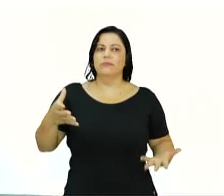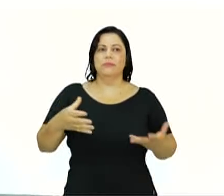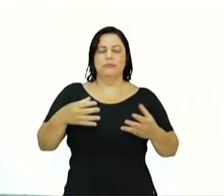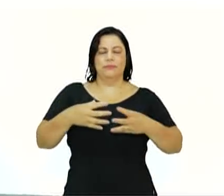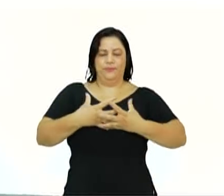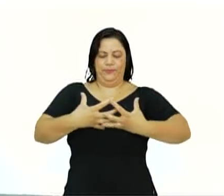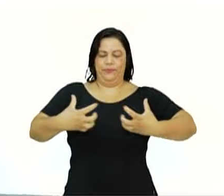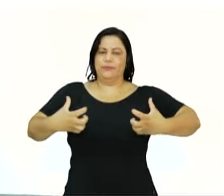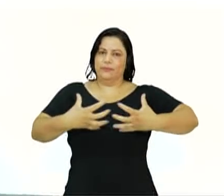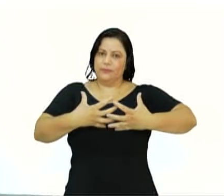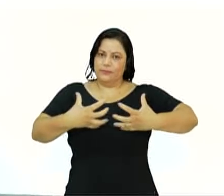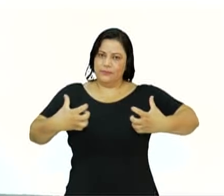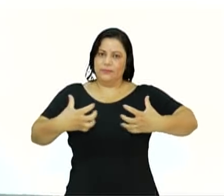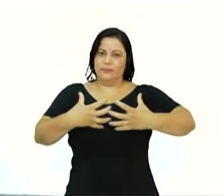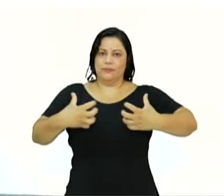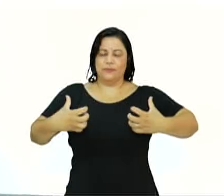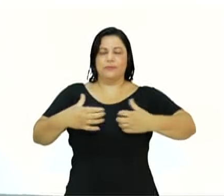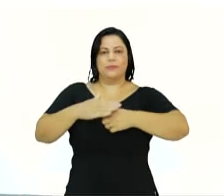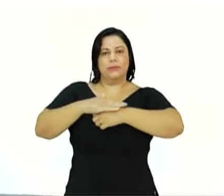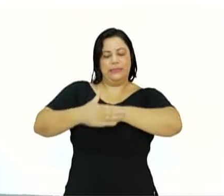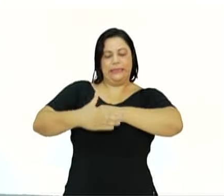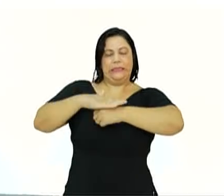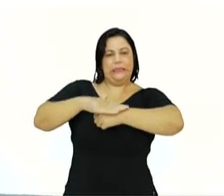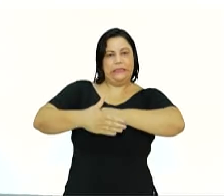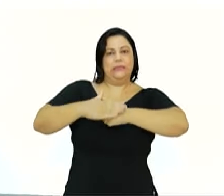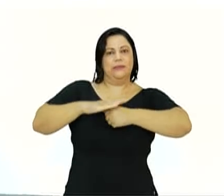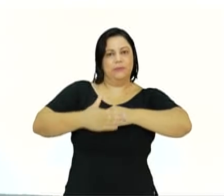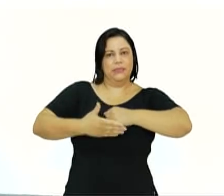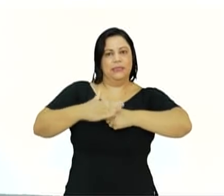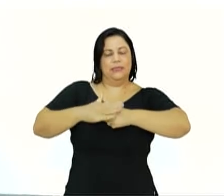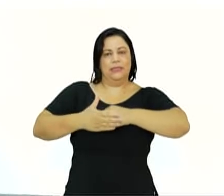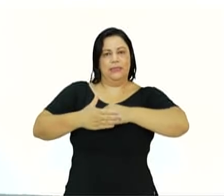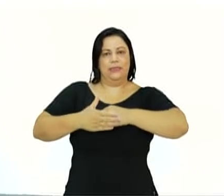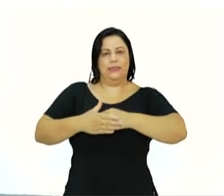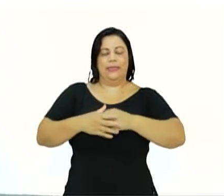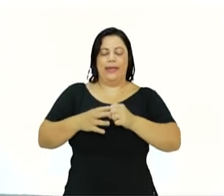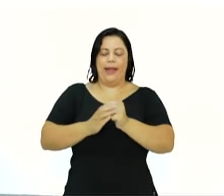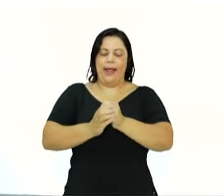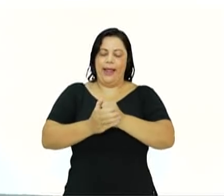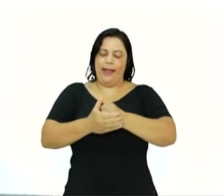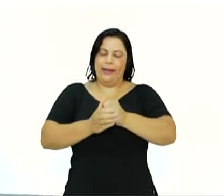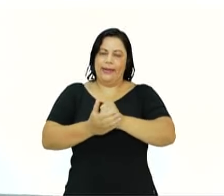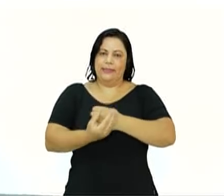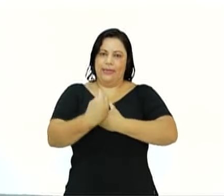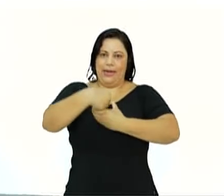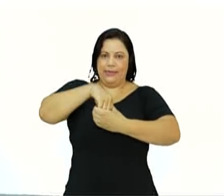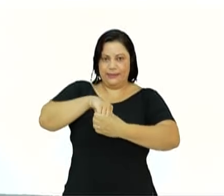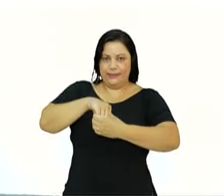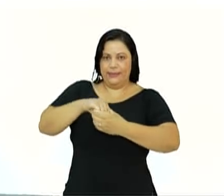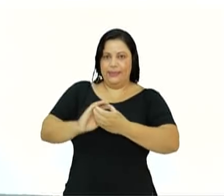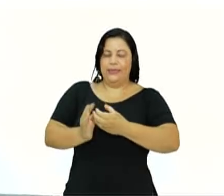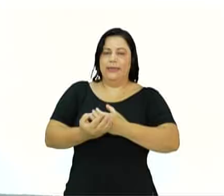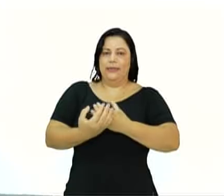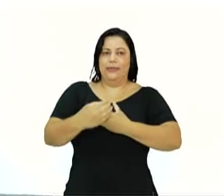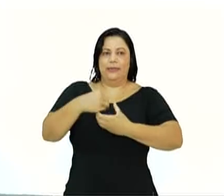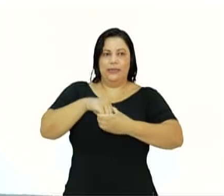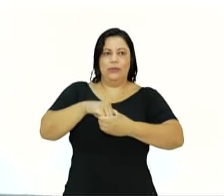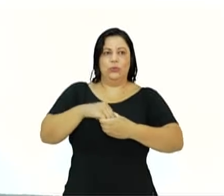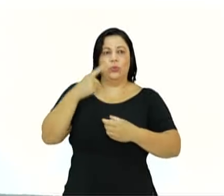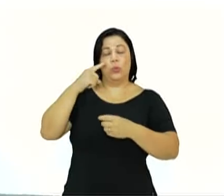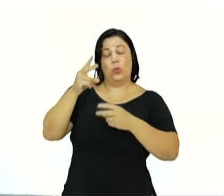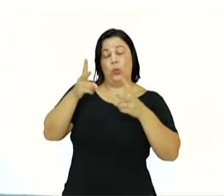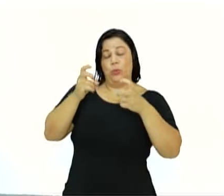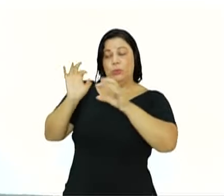na parte mais externa e algo semelhante à cartilagem na parte mais interna, ok? Então, mostrando aqui o pericôndrio,